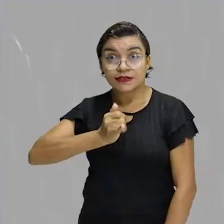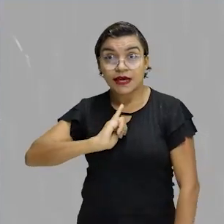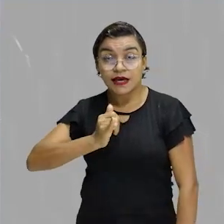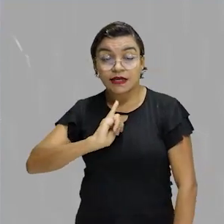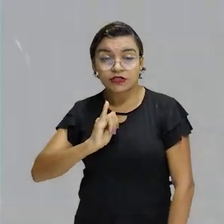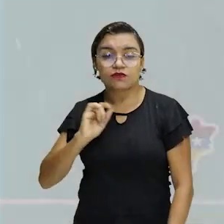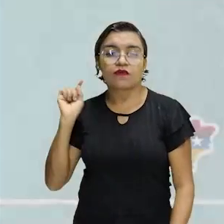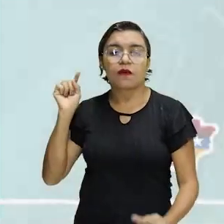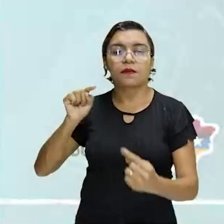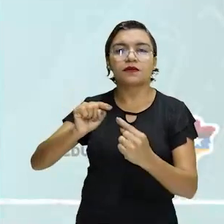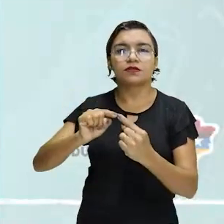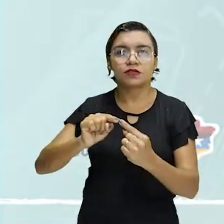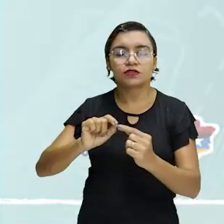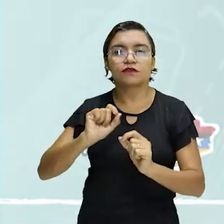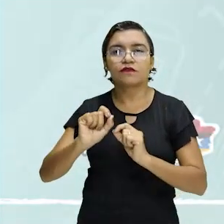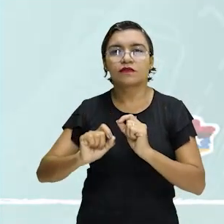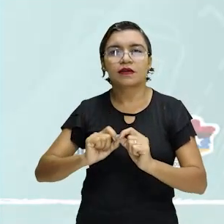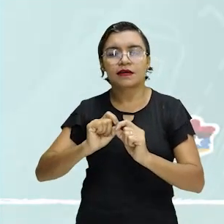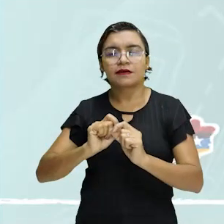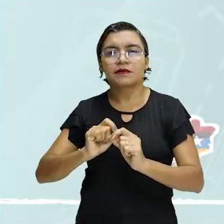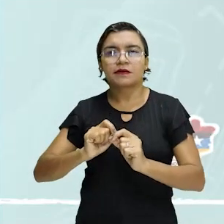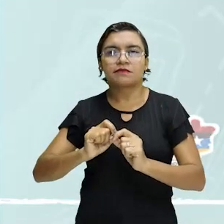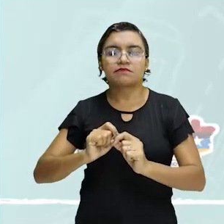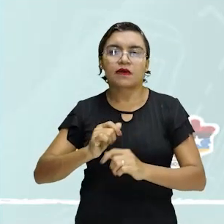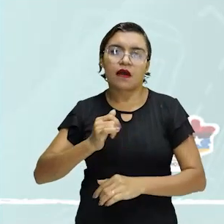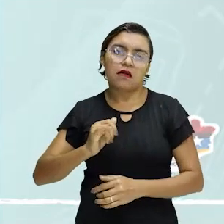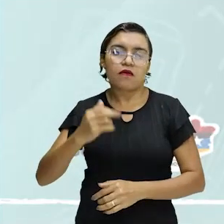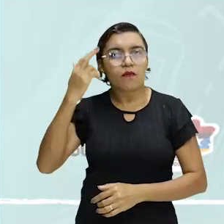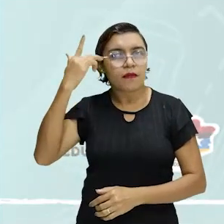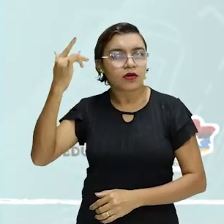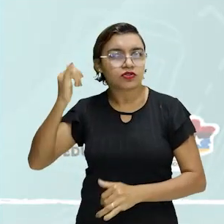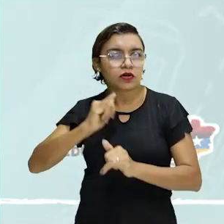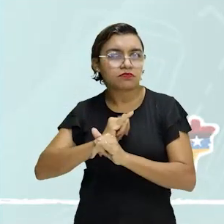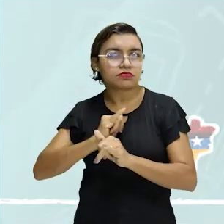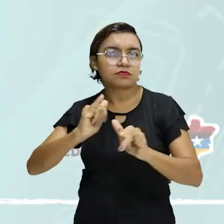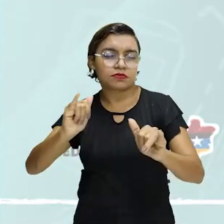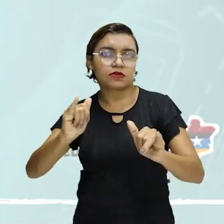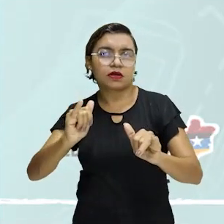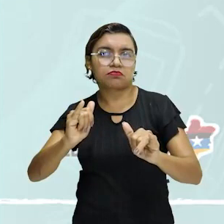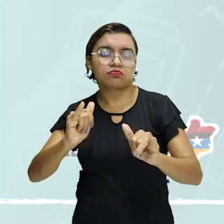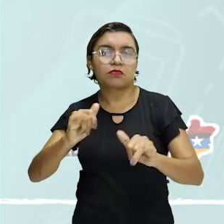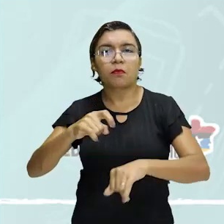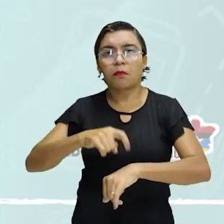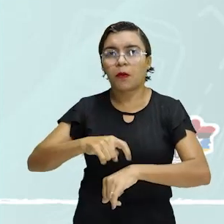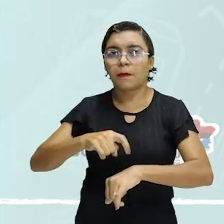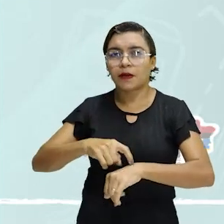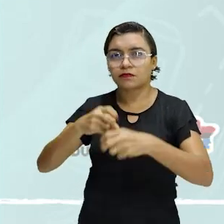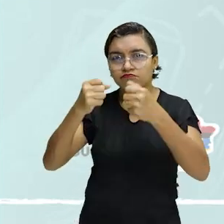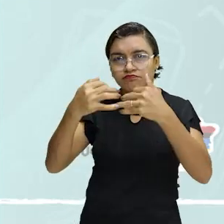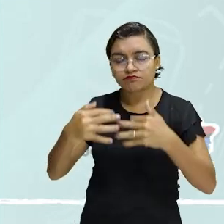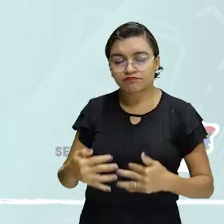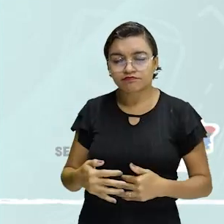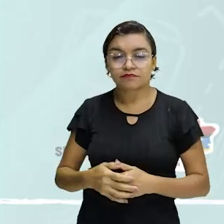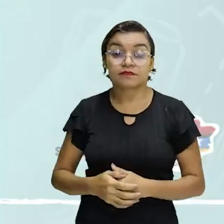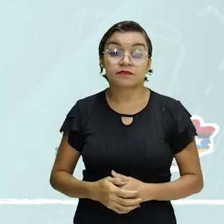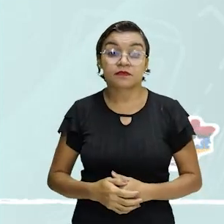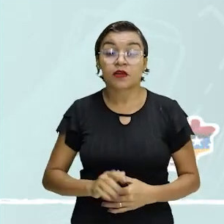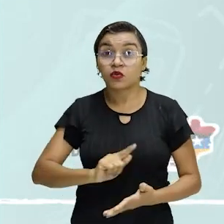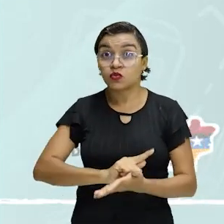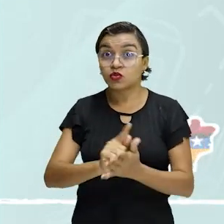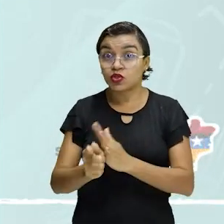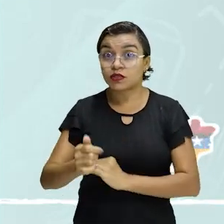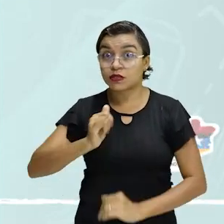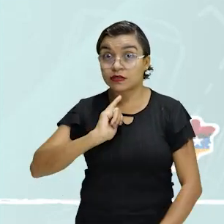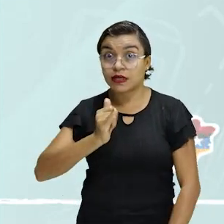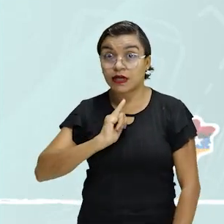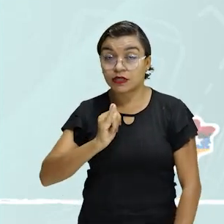como objetivo narrar, contar uma história ou relatar alguma situação. Então, esse gênero narrativo é